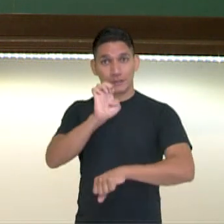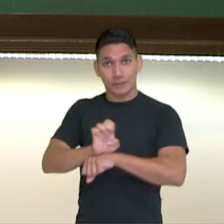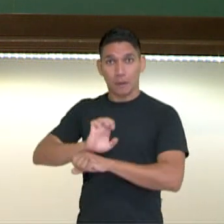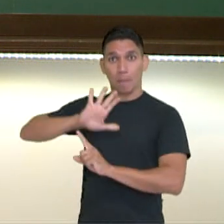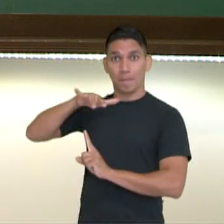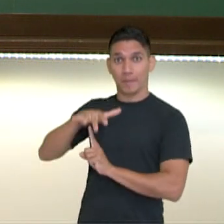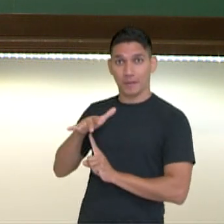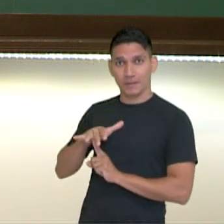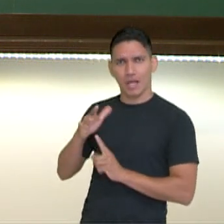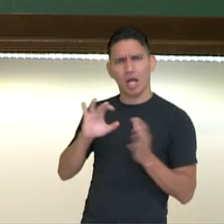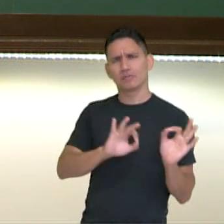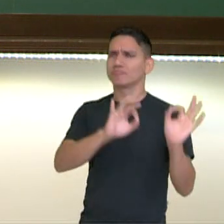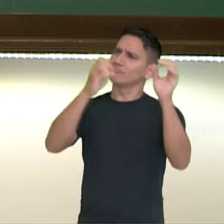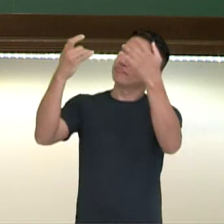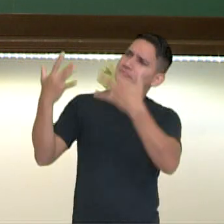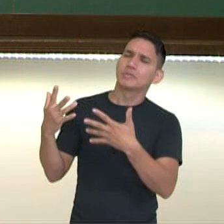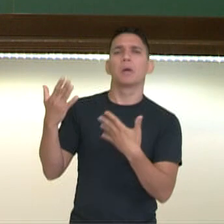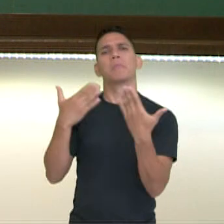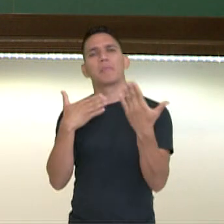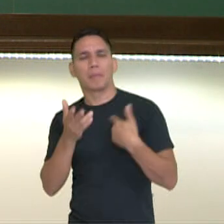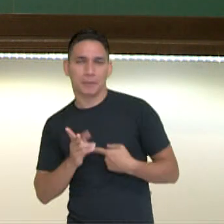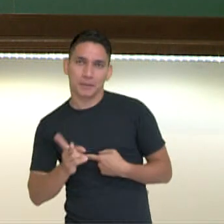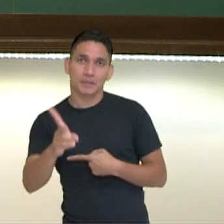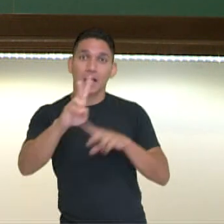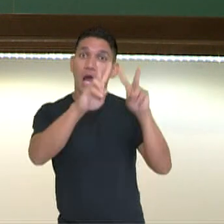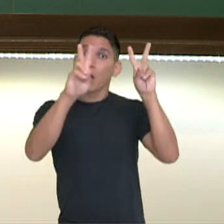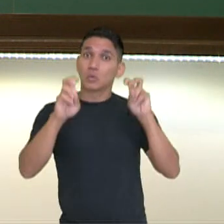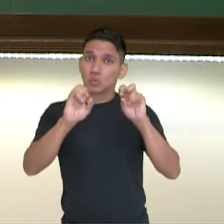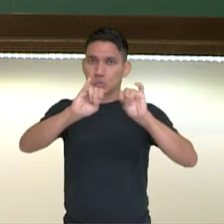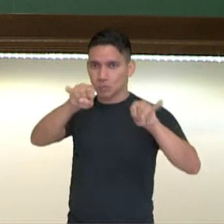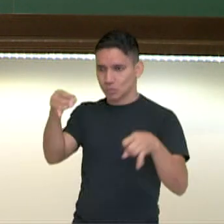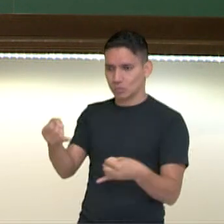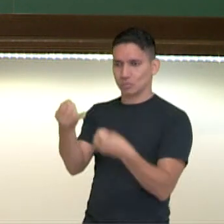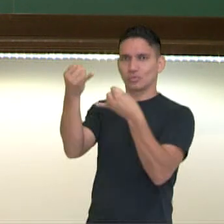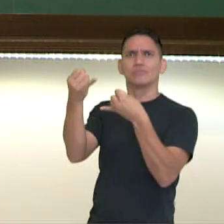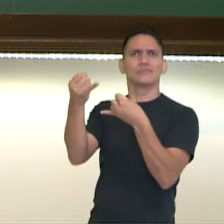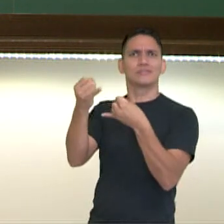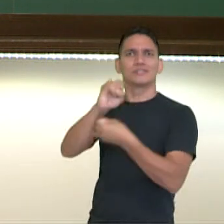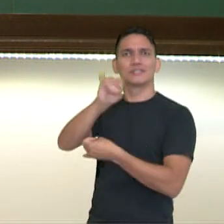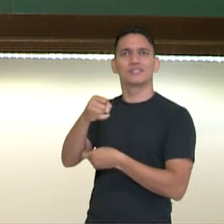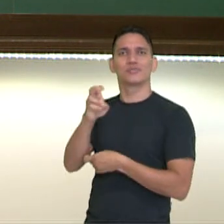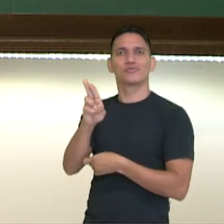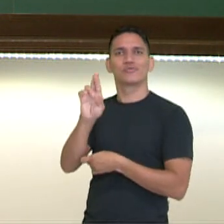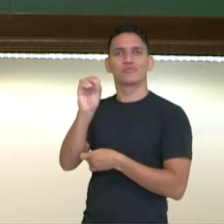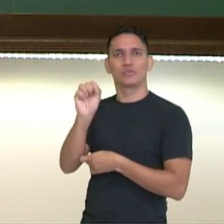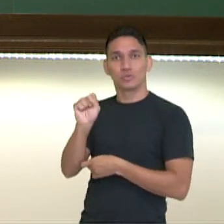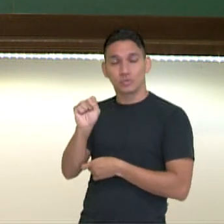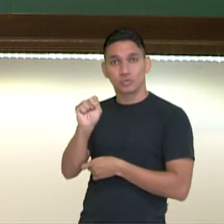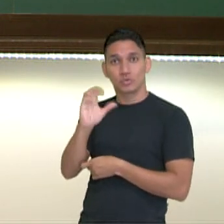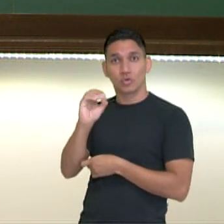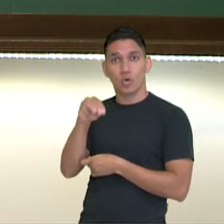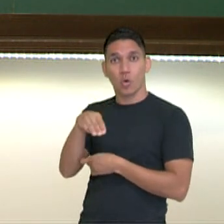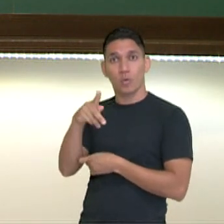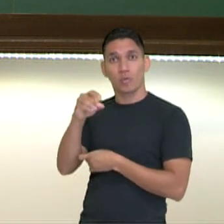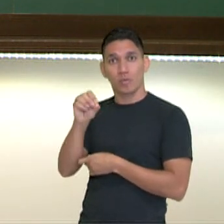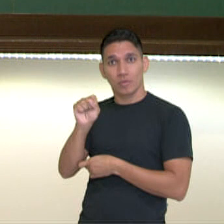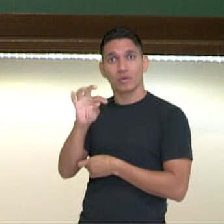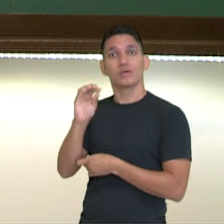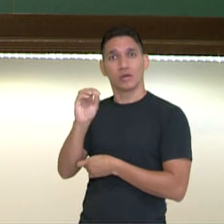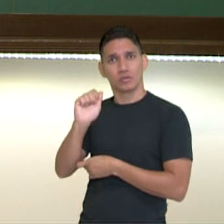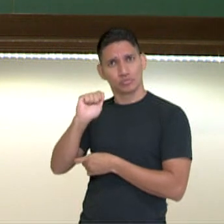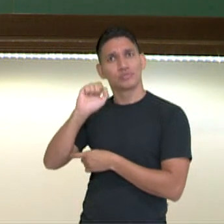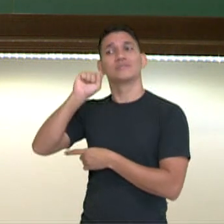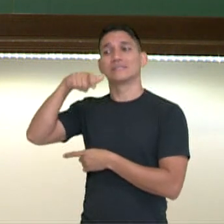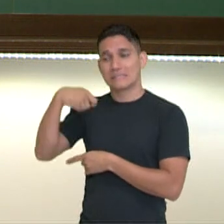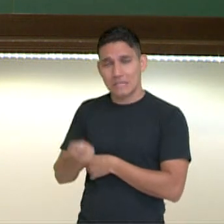nesse vídeo a gente vai continuar a conversa sobre juros compostos e aplicações que a gente pode fazer e as relações